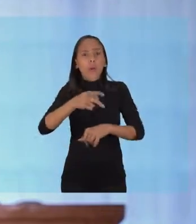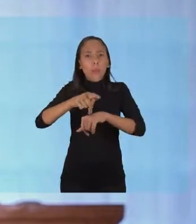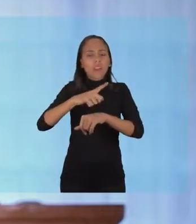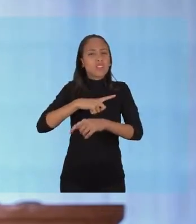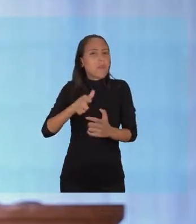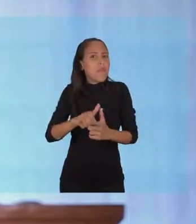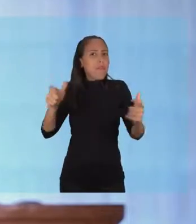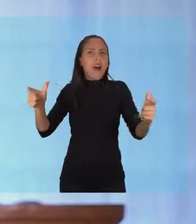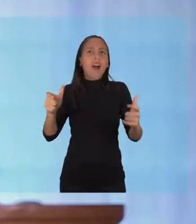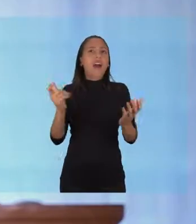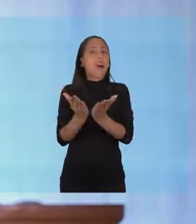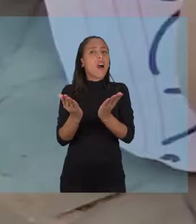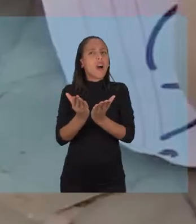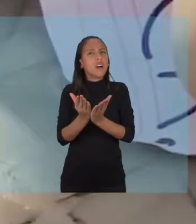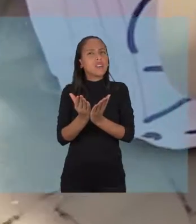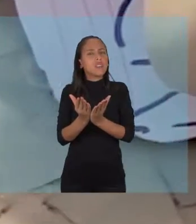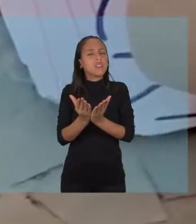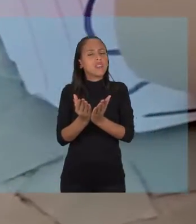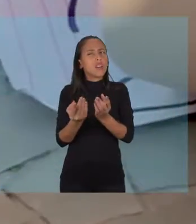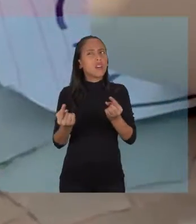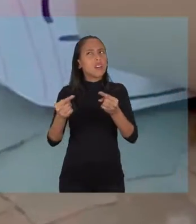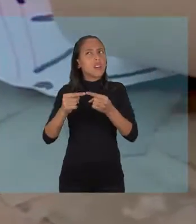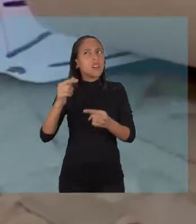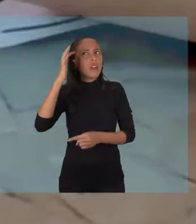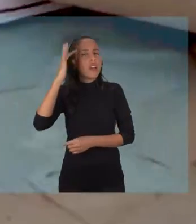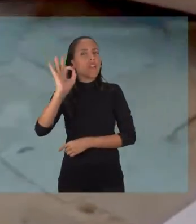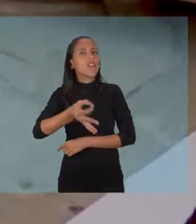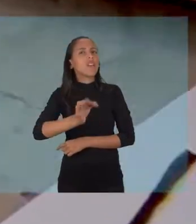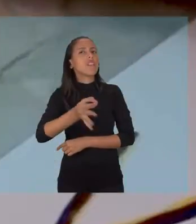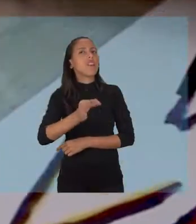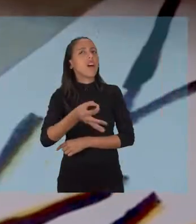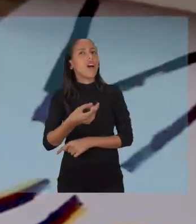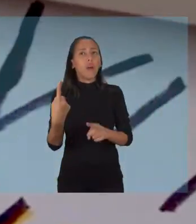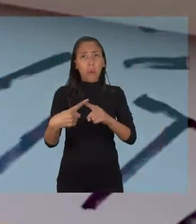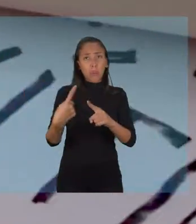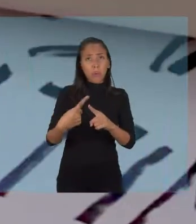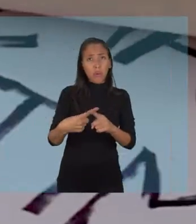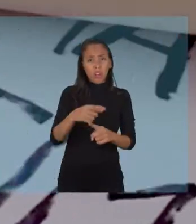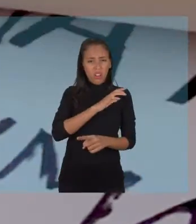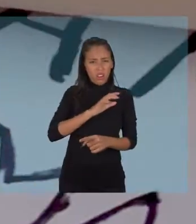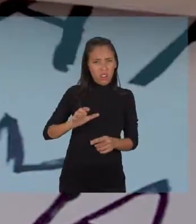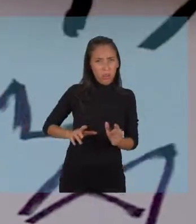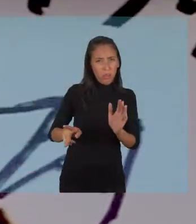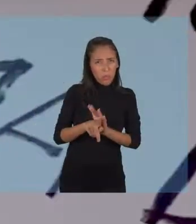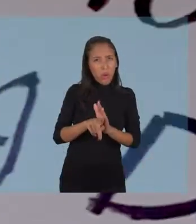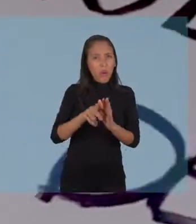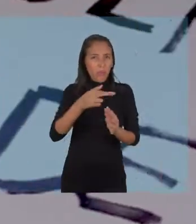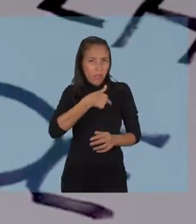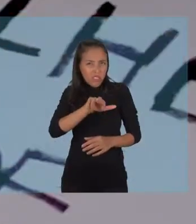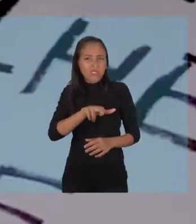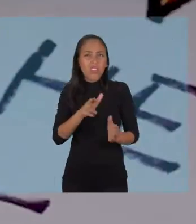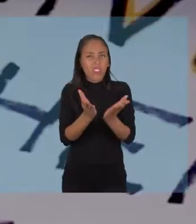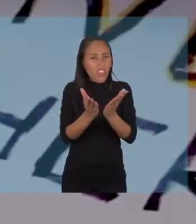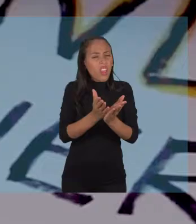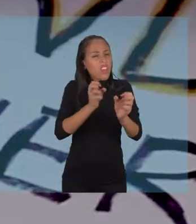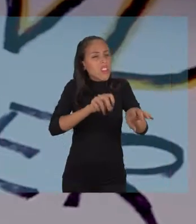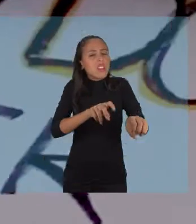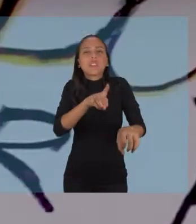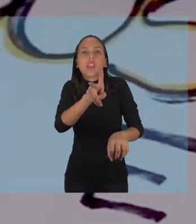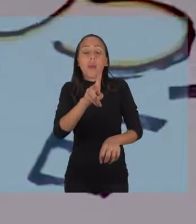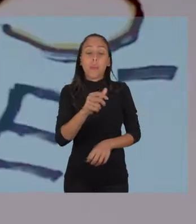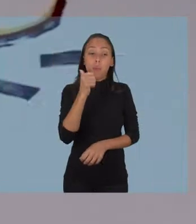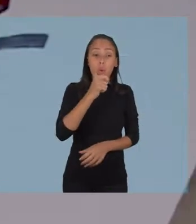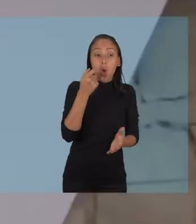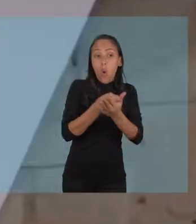paro e penso, não, até que tem link, tem lógica, porque o cristianismo faz isso. A mulher tem que estar lá para servir na